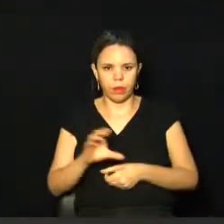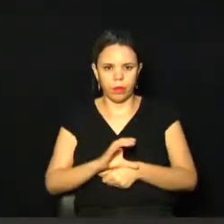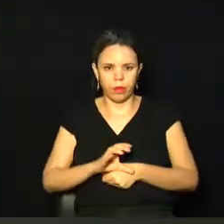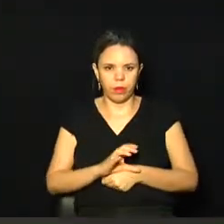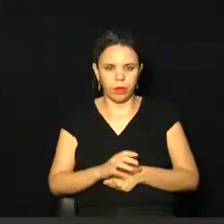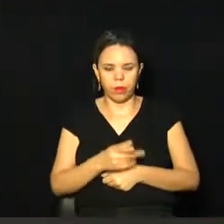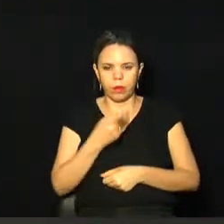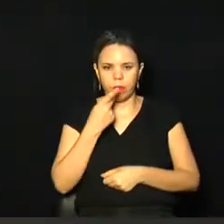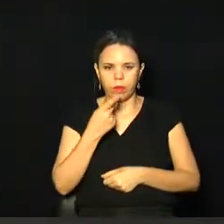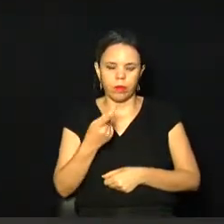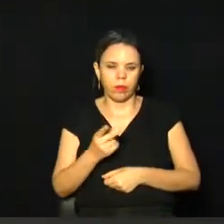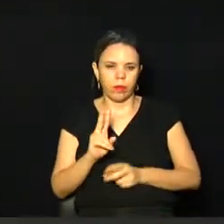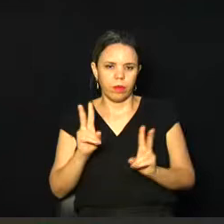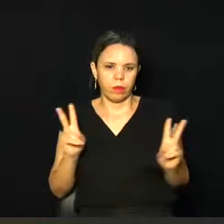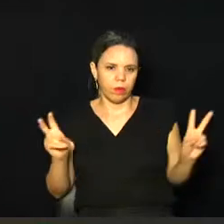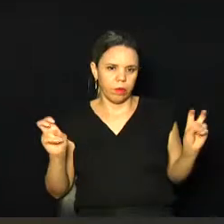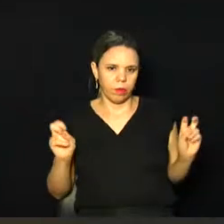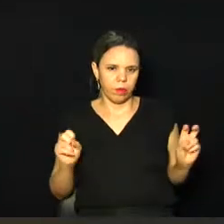ela fale